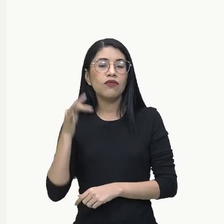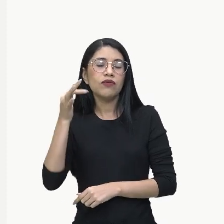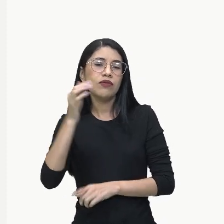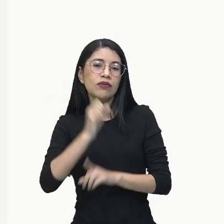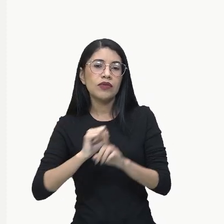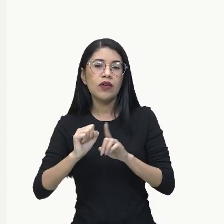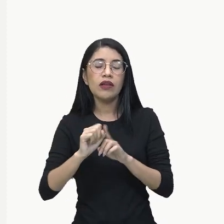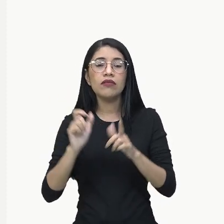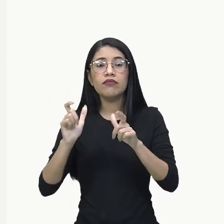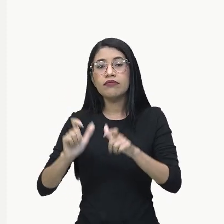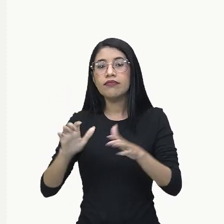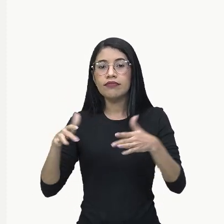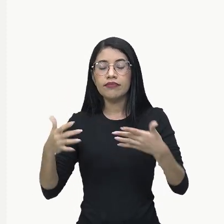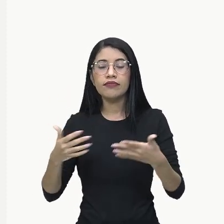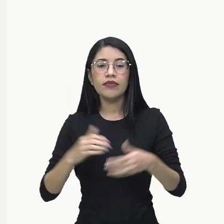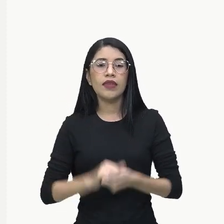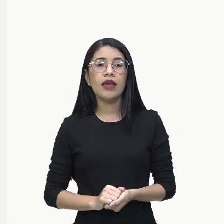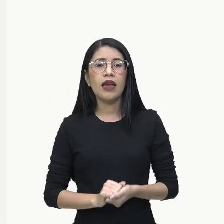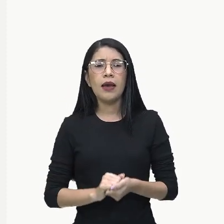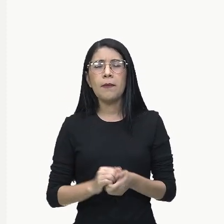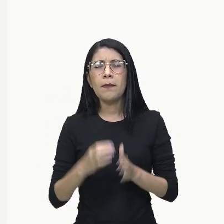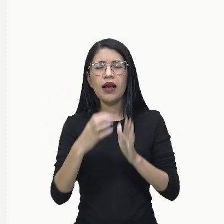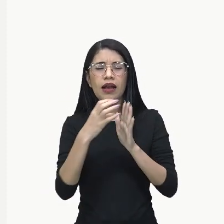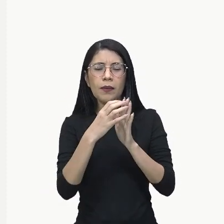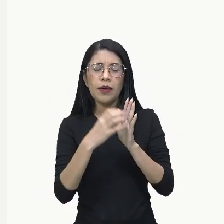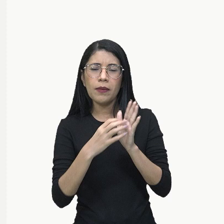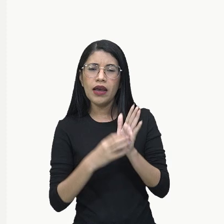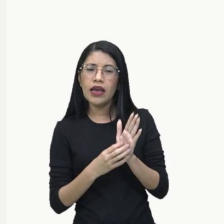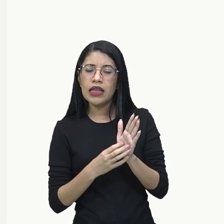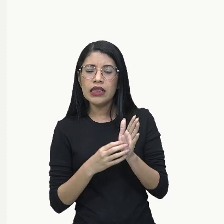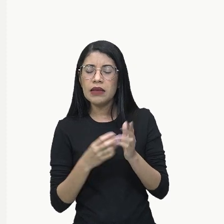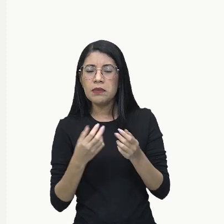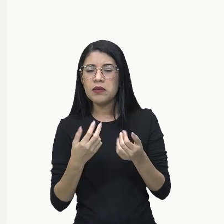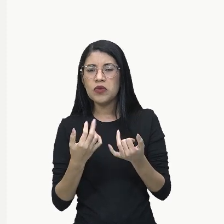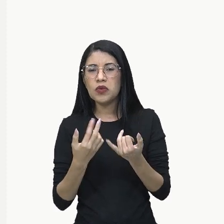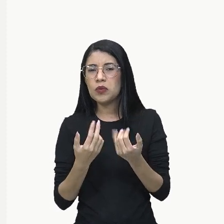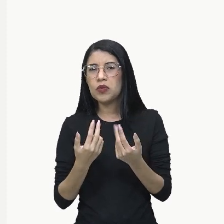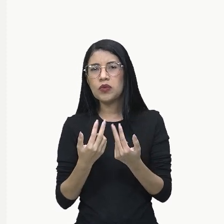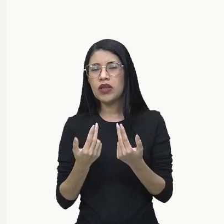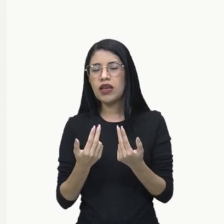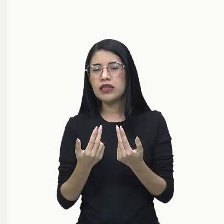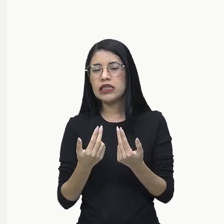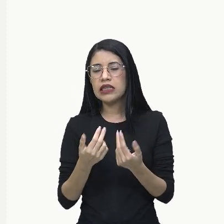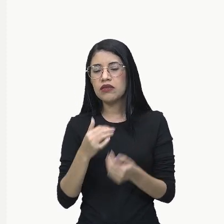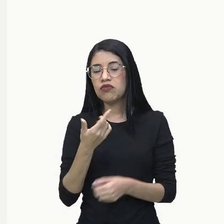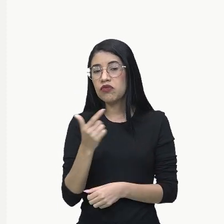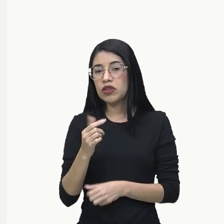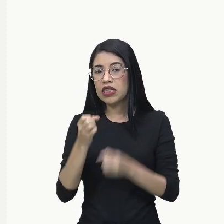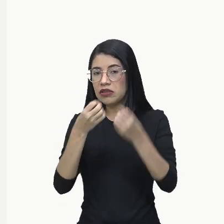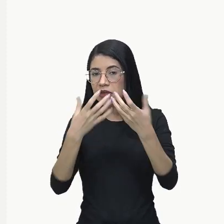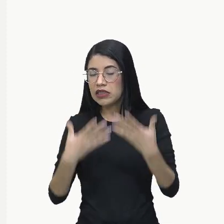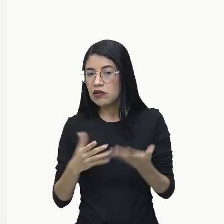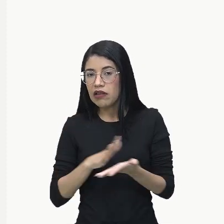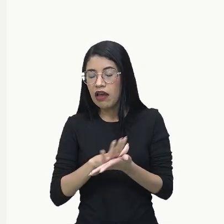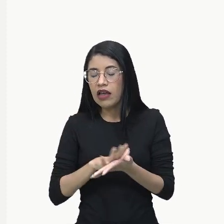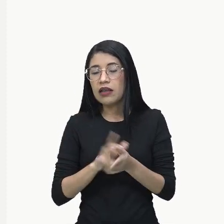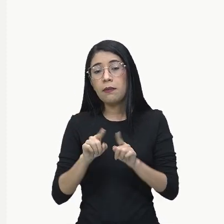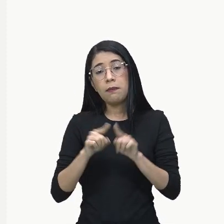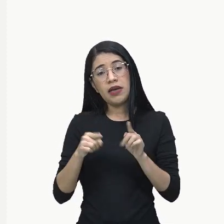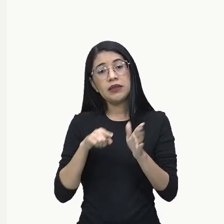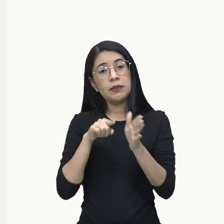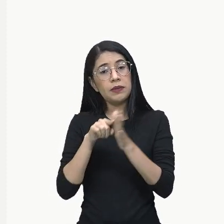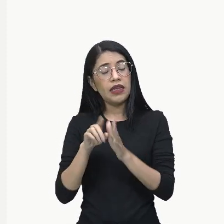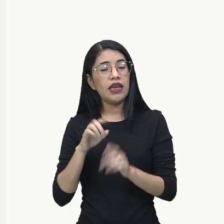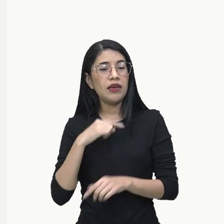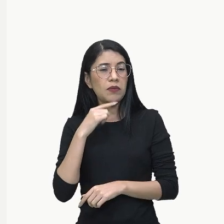José? Parece que é um refrão que não quer muito dizer, parece que ele não tem o que dizer, mas na verdade ele tem muito. Esse questionamento